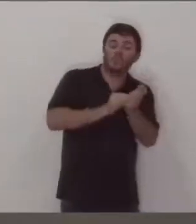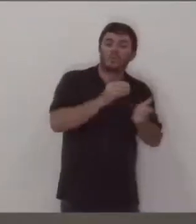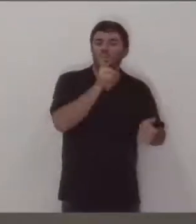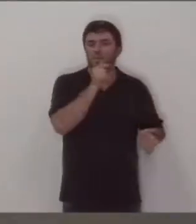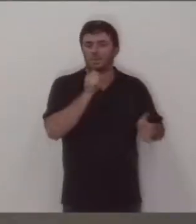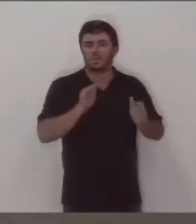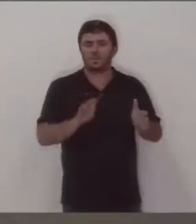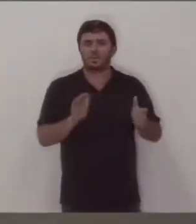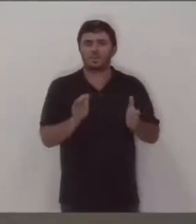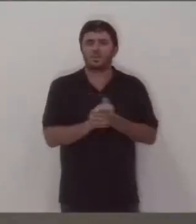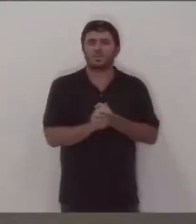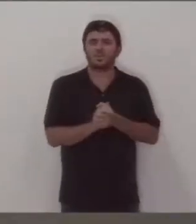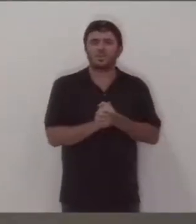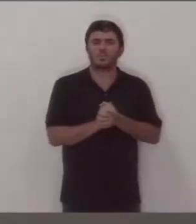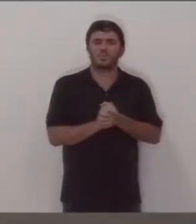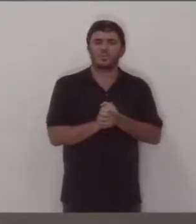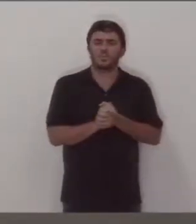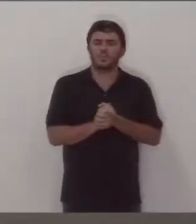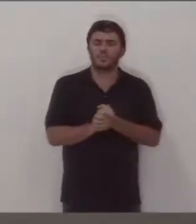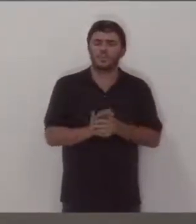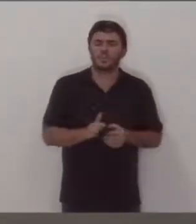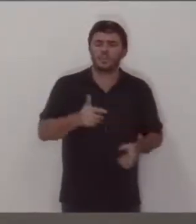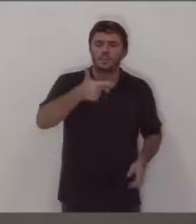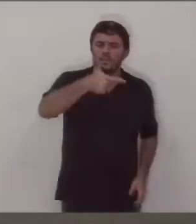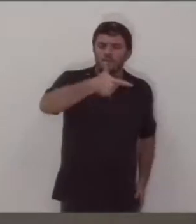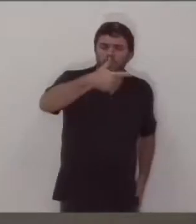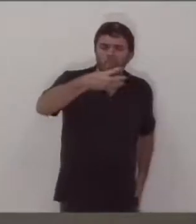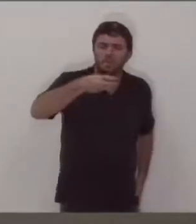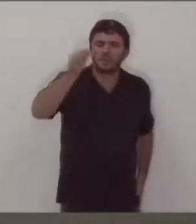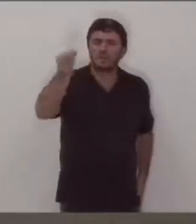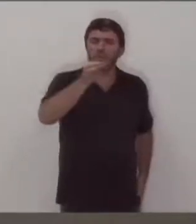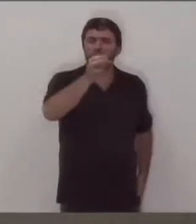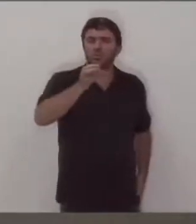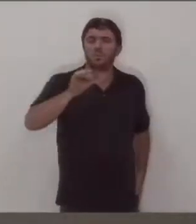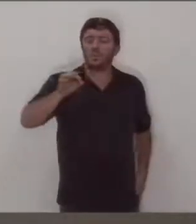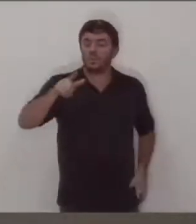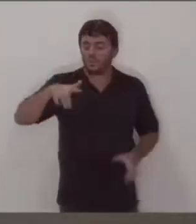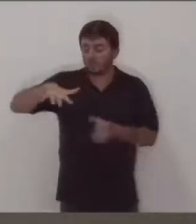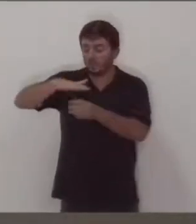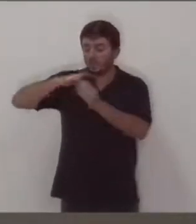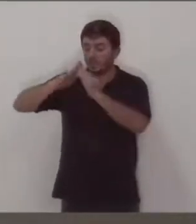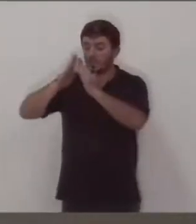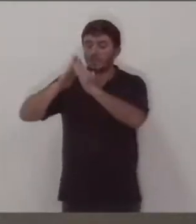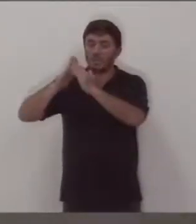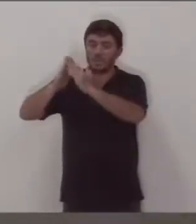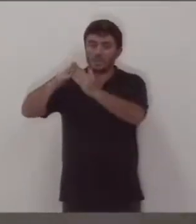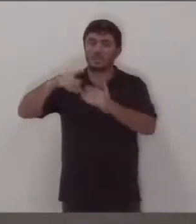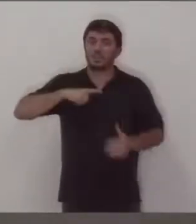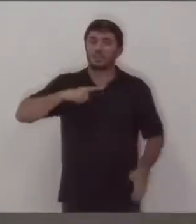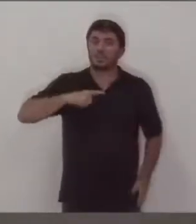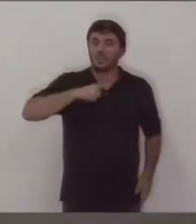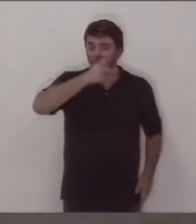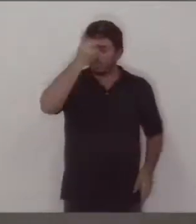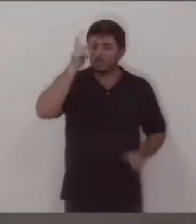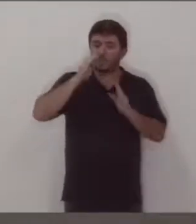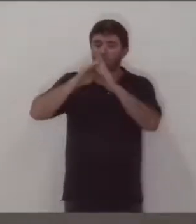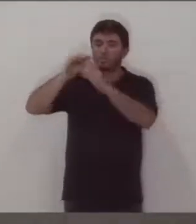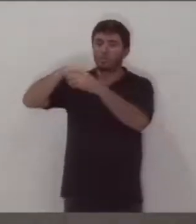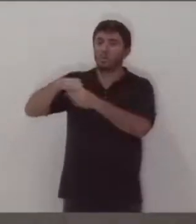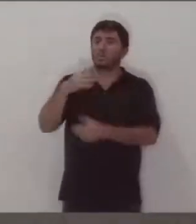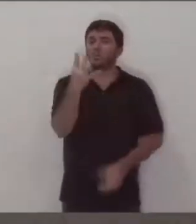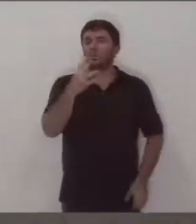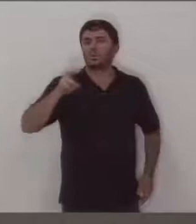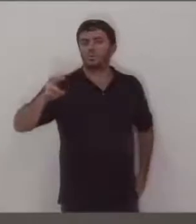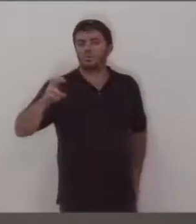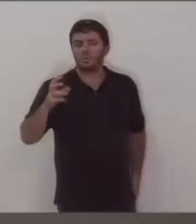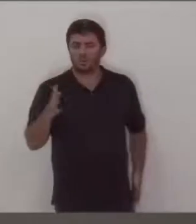que 23% das residências têm de 4 a 5 habitantes. Se a gente dividir aí 75 mil por 5,